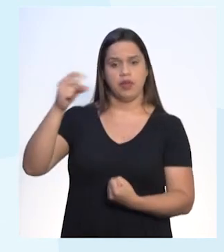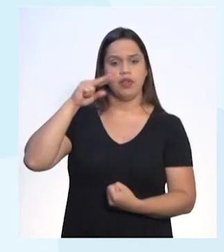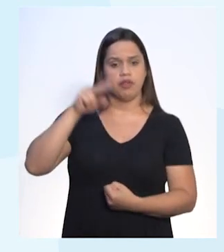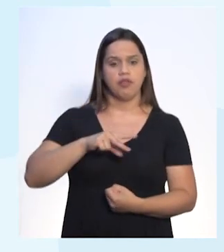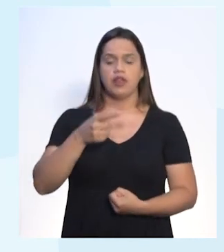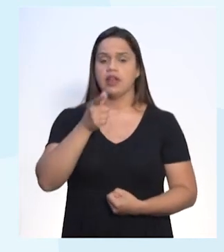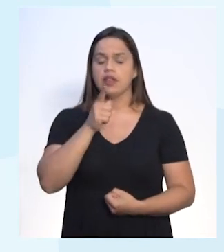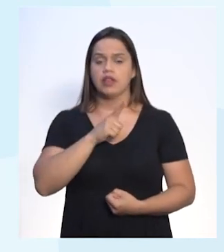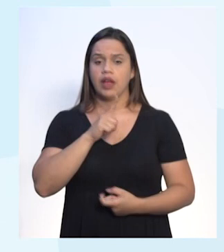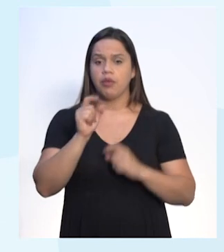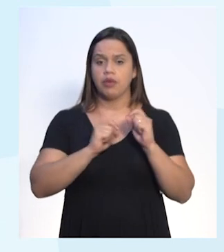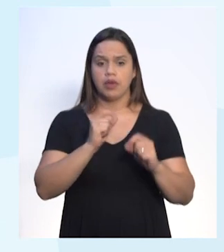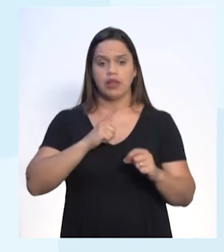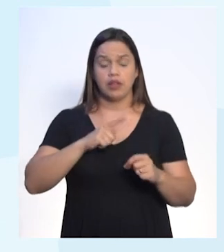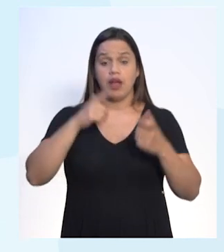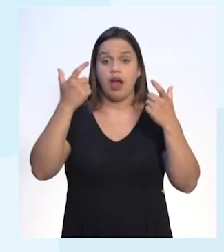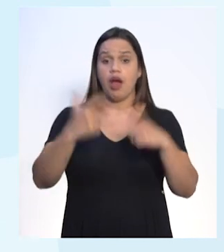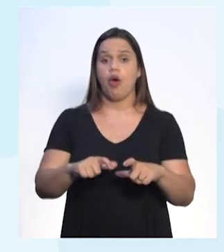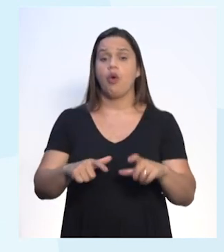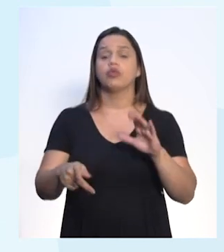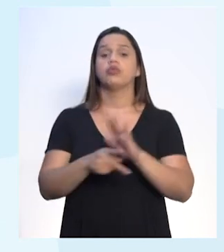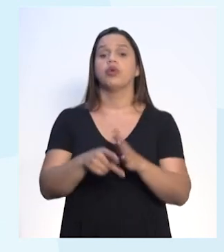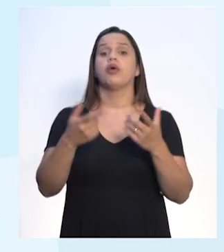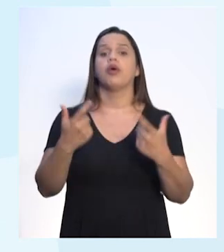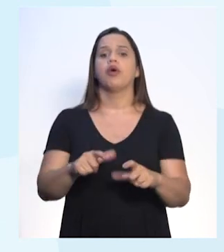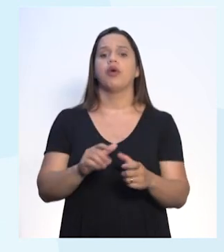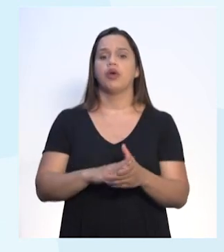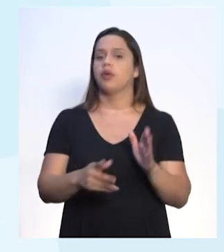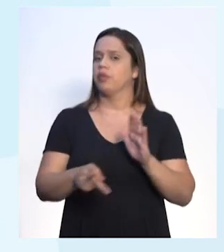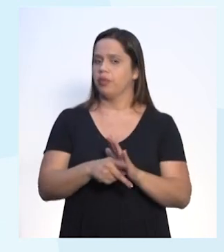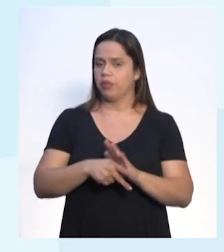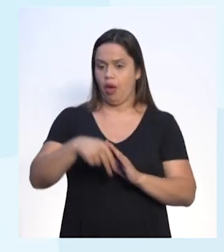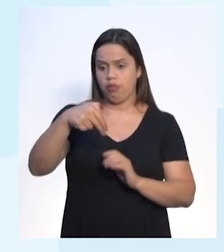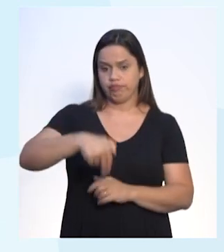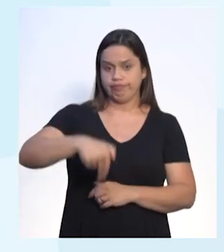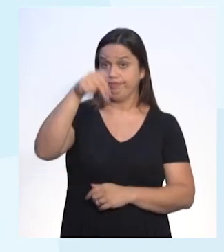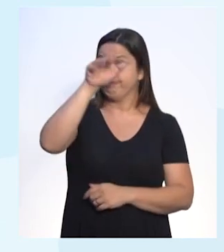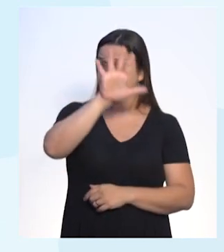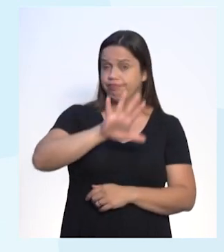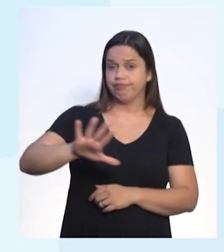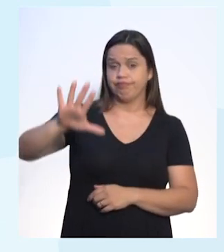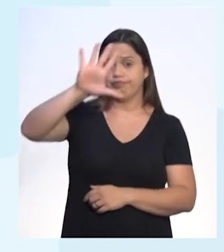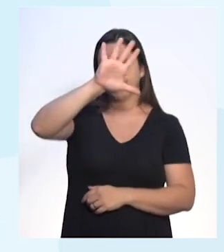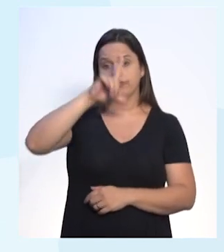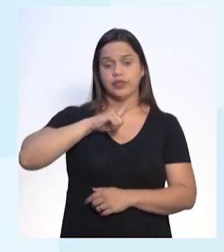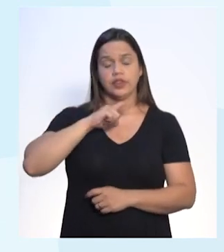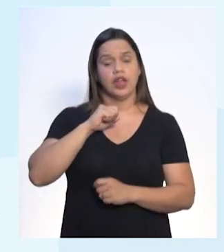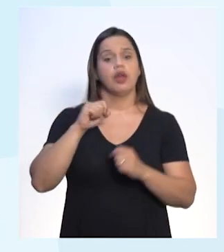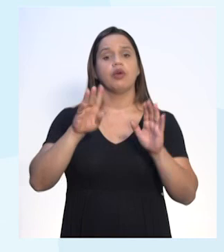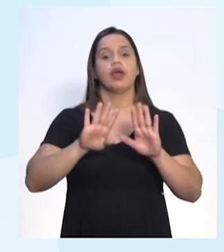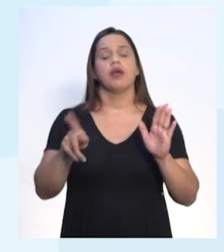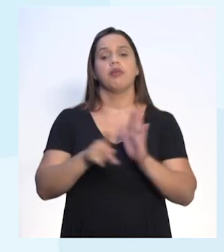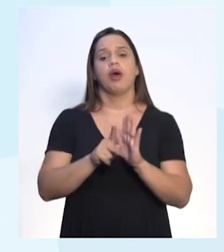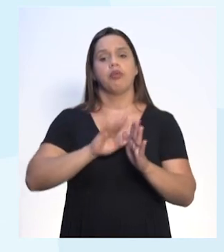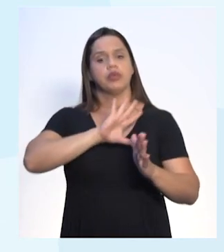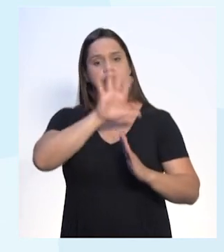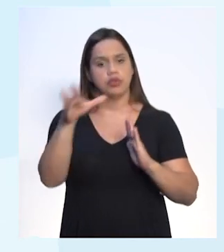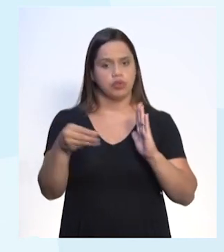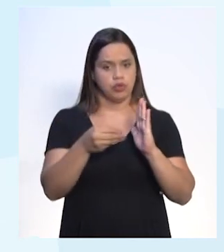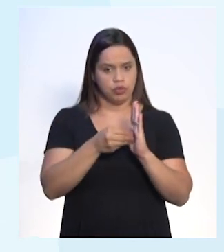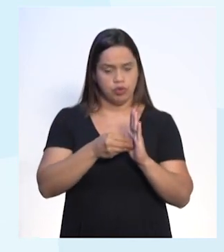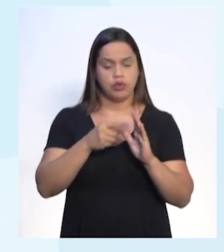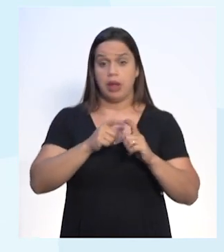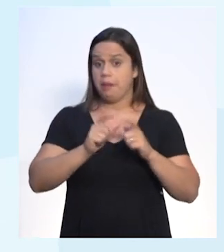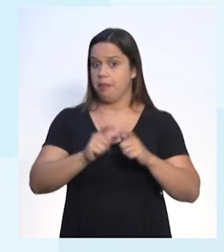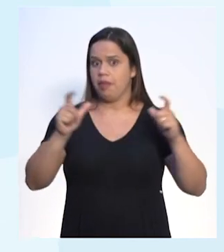parte dessas reservas está em que região do país? Na região norte, onde nós temos aí a floresta amazônica, aí, a